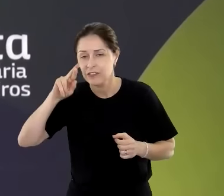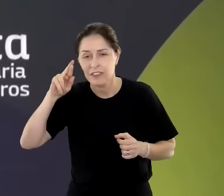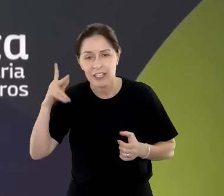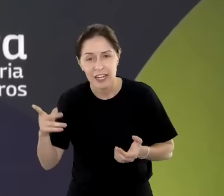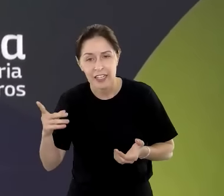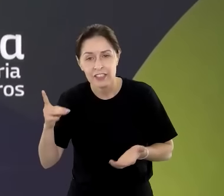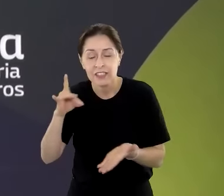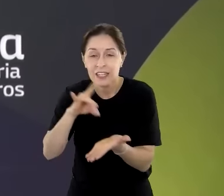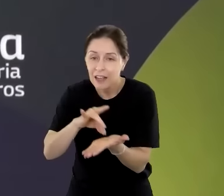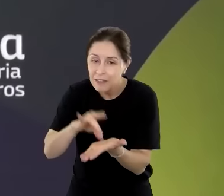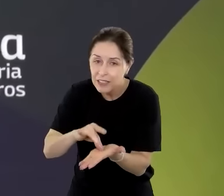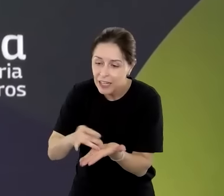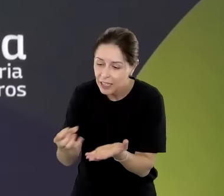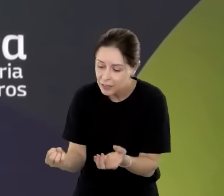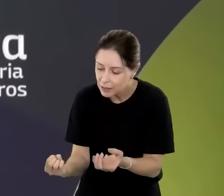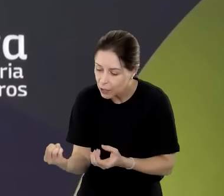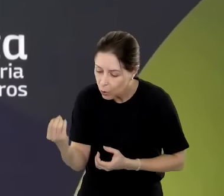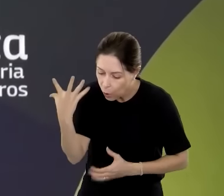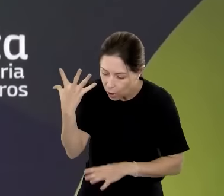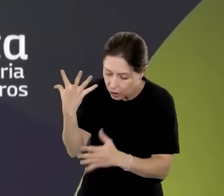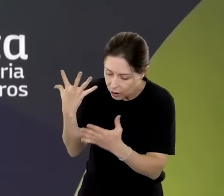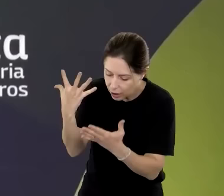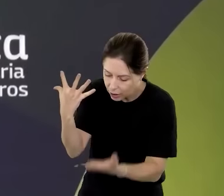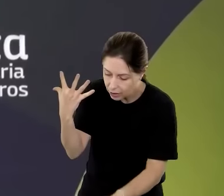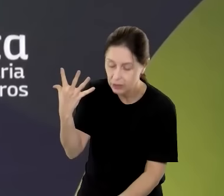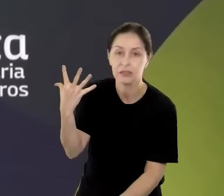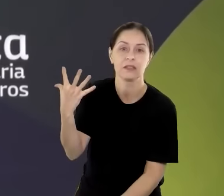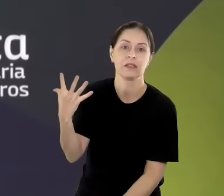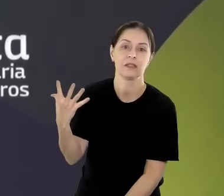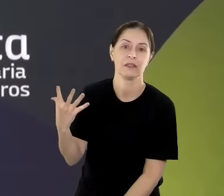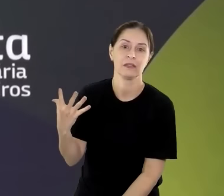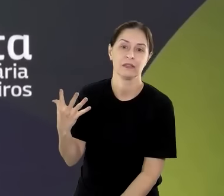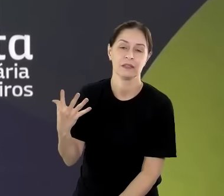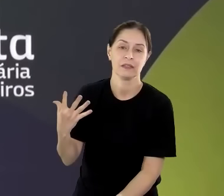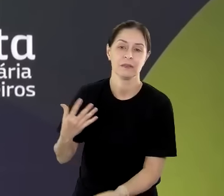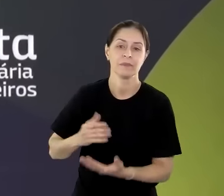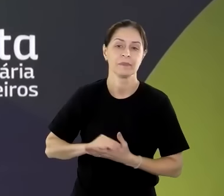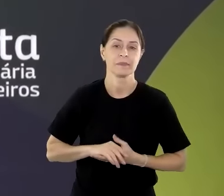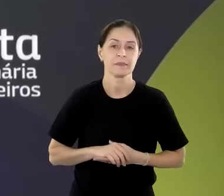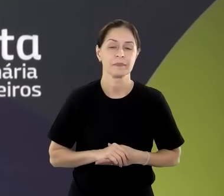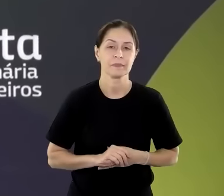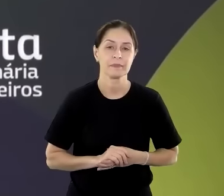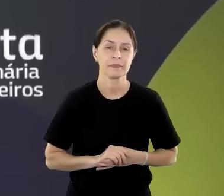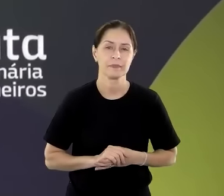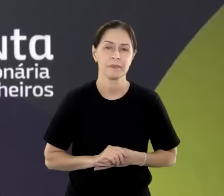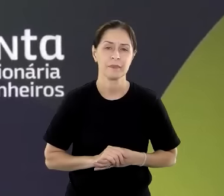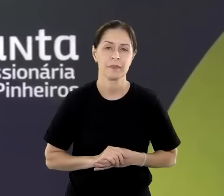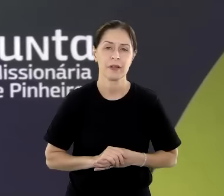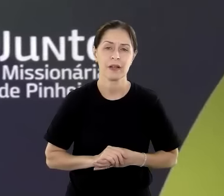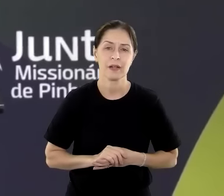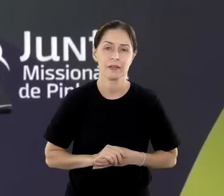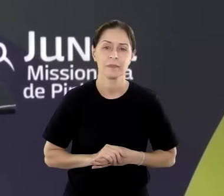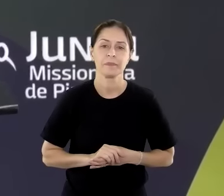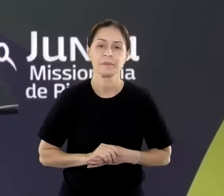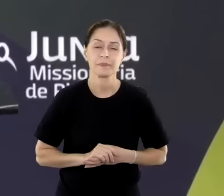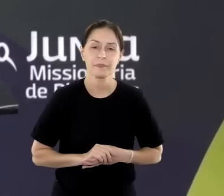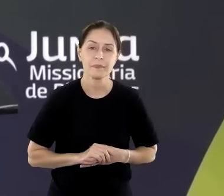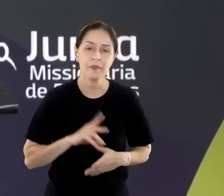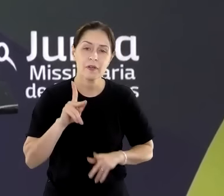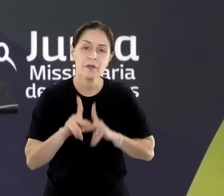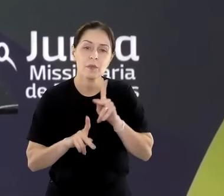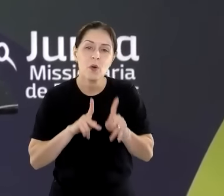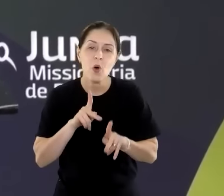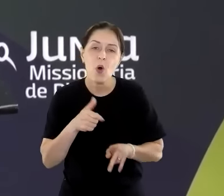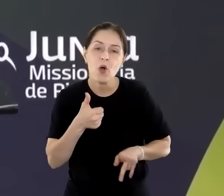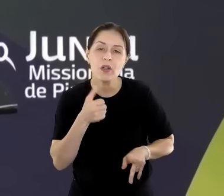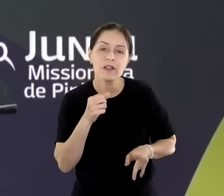por dia, 80 vezes humilhados. Só viam a grandeza do gigante, mas não viam a grandeza do Deus